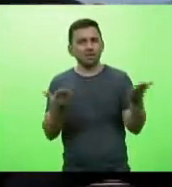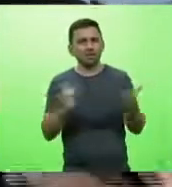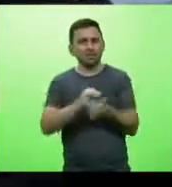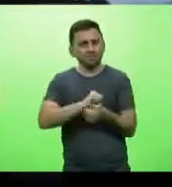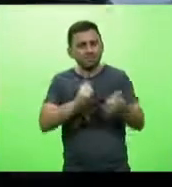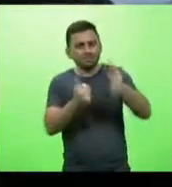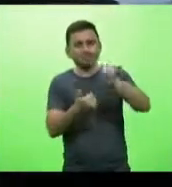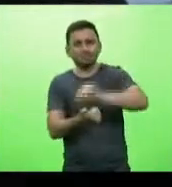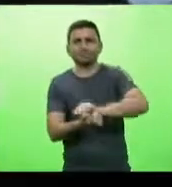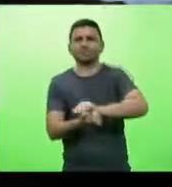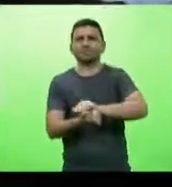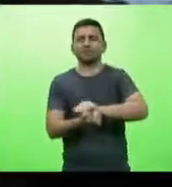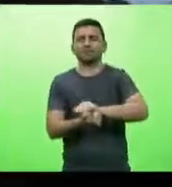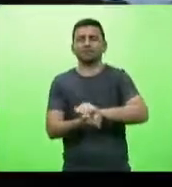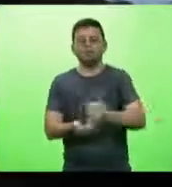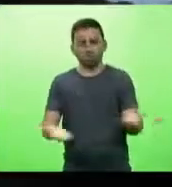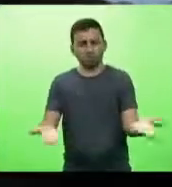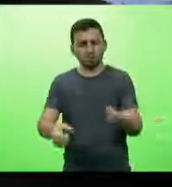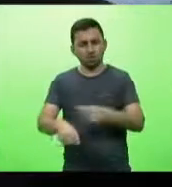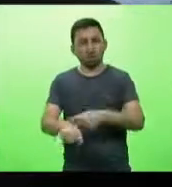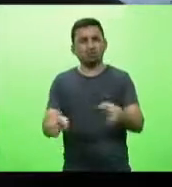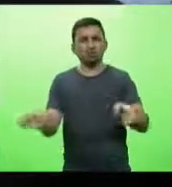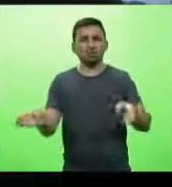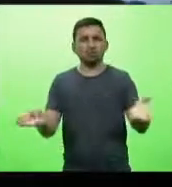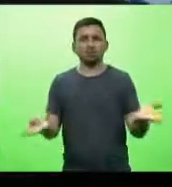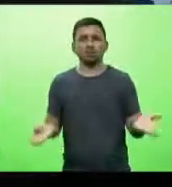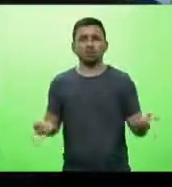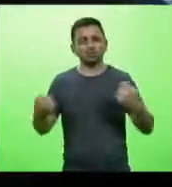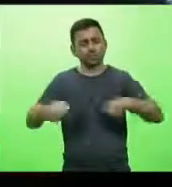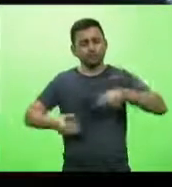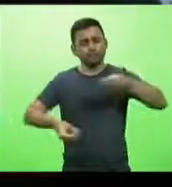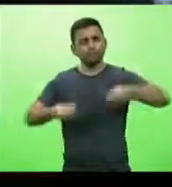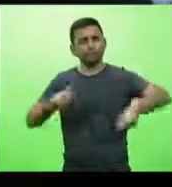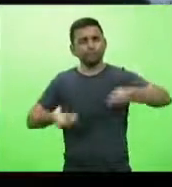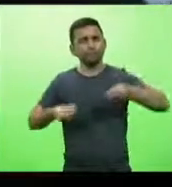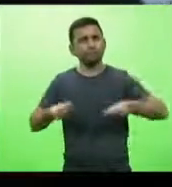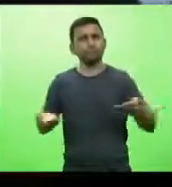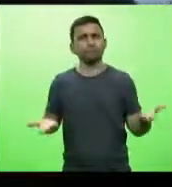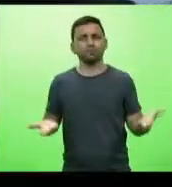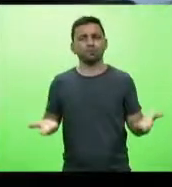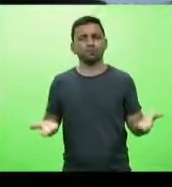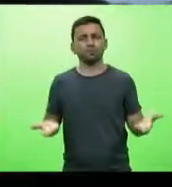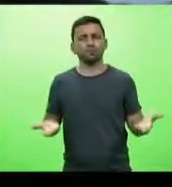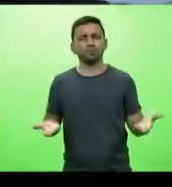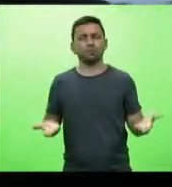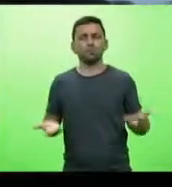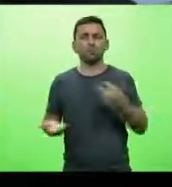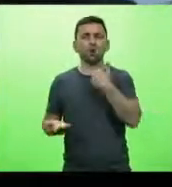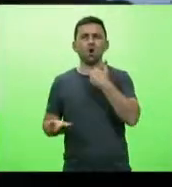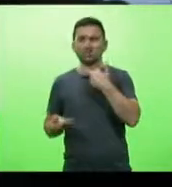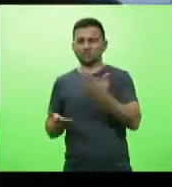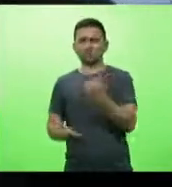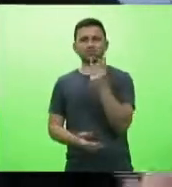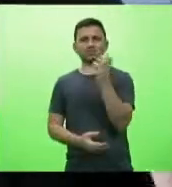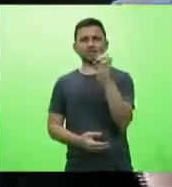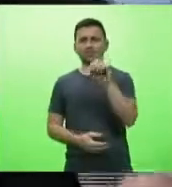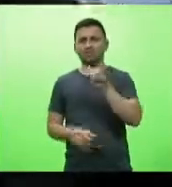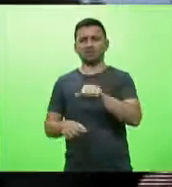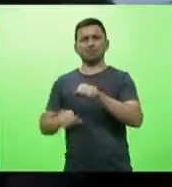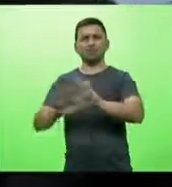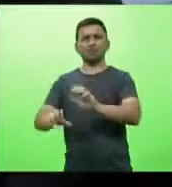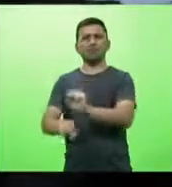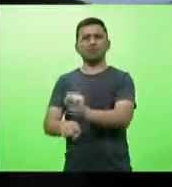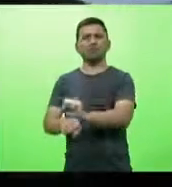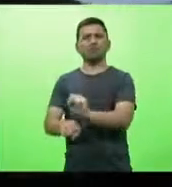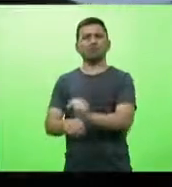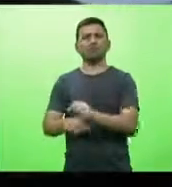adaptabilidade, se adaptar, né, dentro desse processo, seja mais flexível, porque não é possível o que está acontecendo, são 30 leitos. Poxa vida, eu já